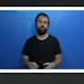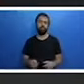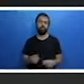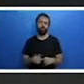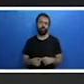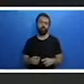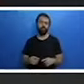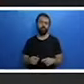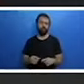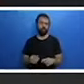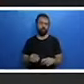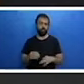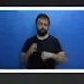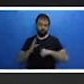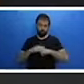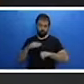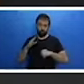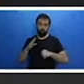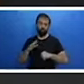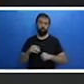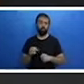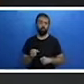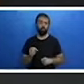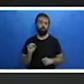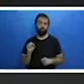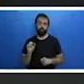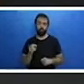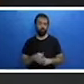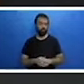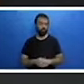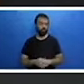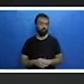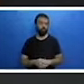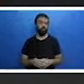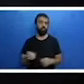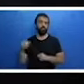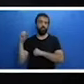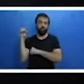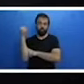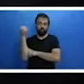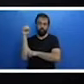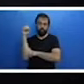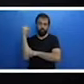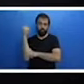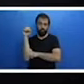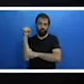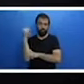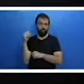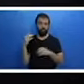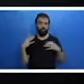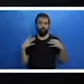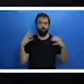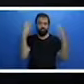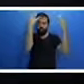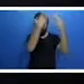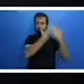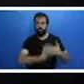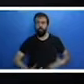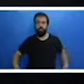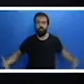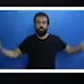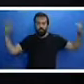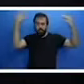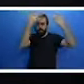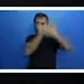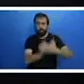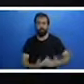tá no caso hoje nós vamos trabalhar para melhorar melhorar a nossa coordenação motora global ou seja